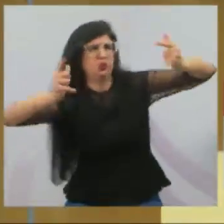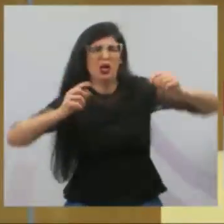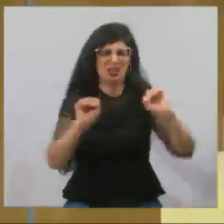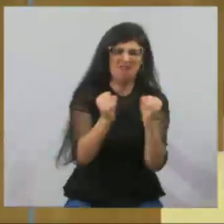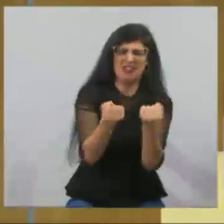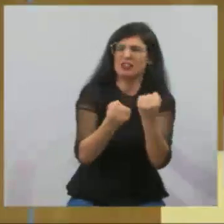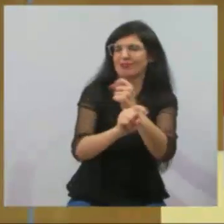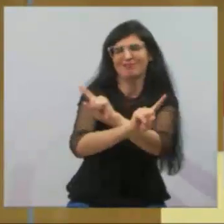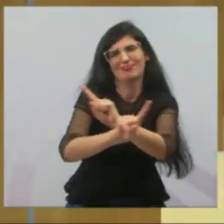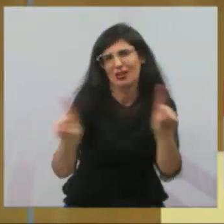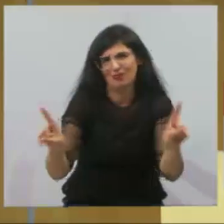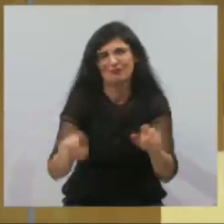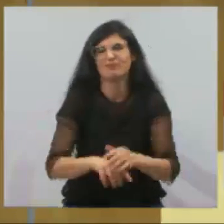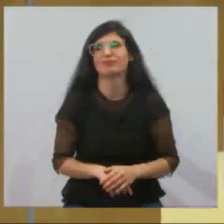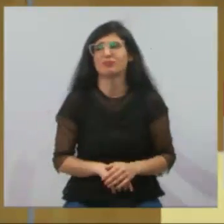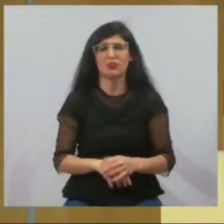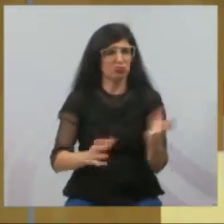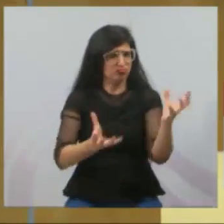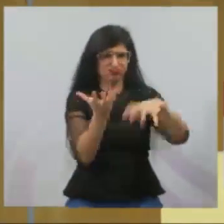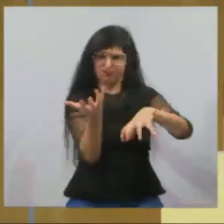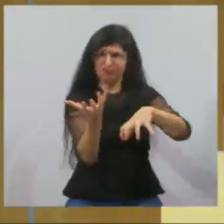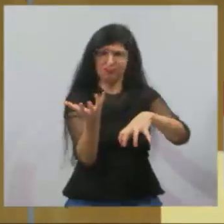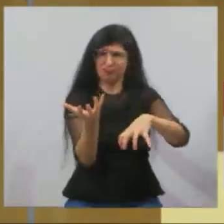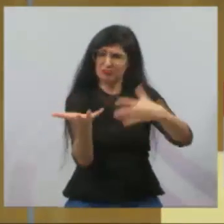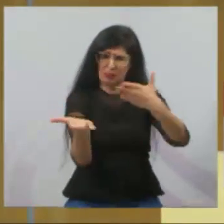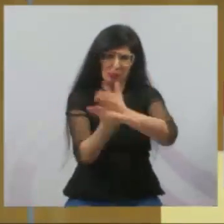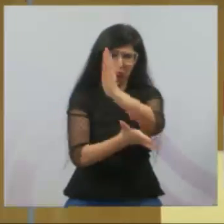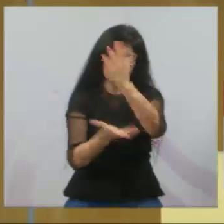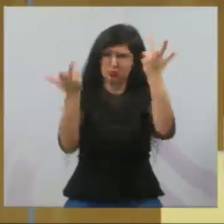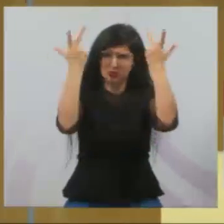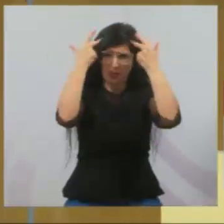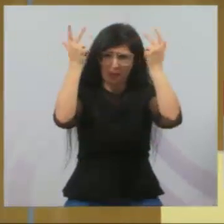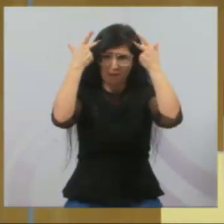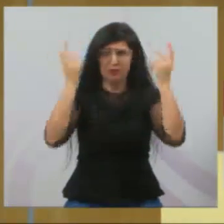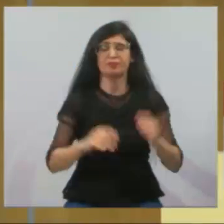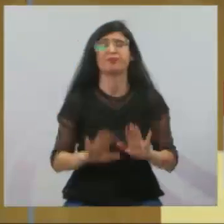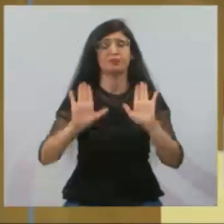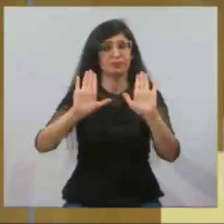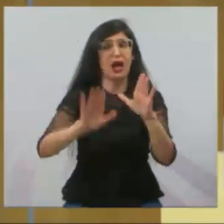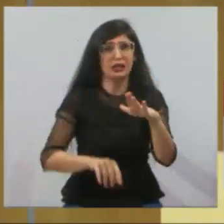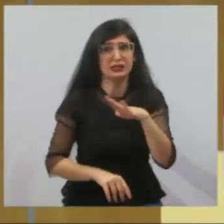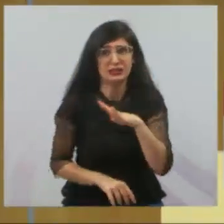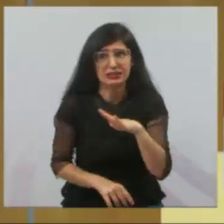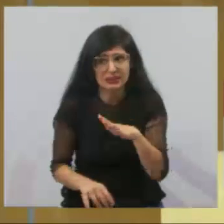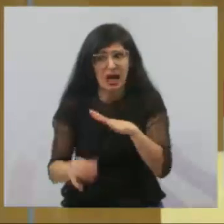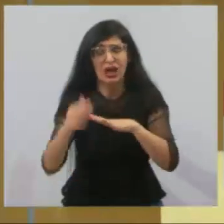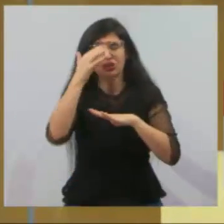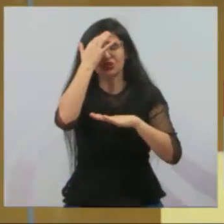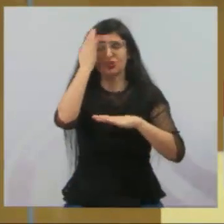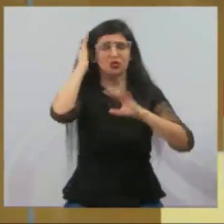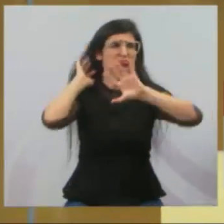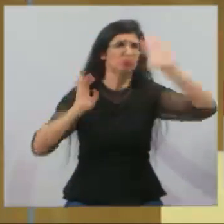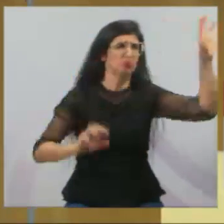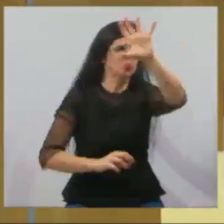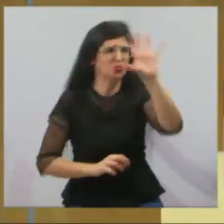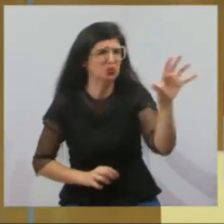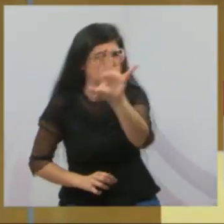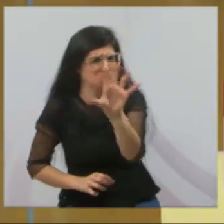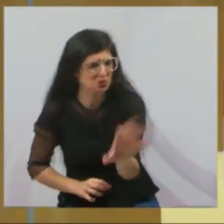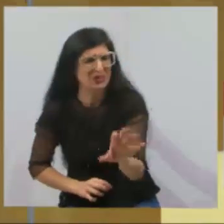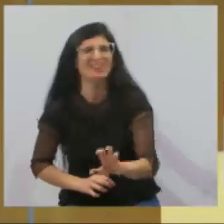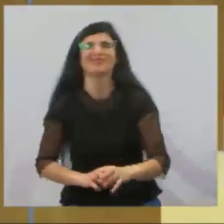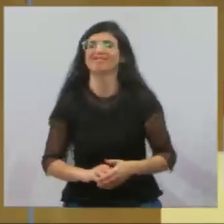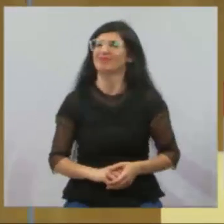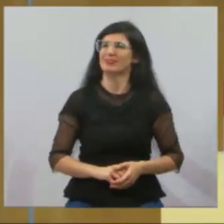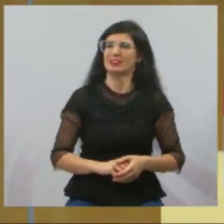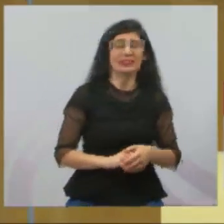muita facilidade essa reforma. E os municípios, eu repito, sempre serão, né, o